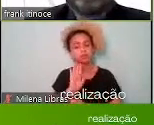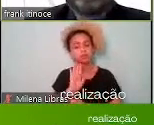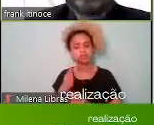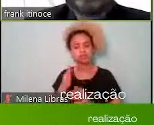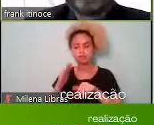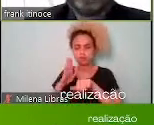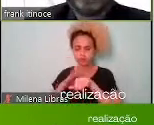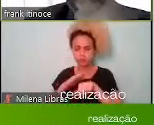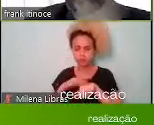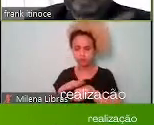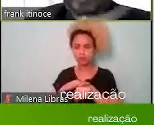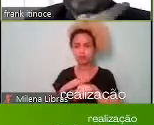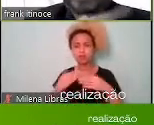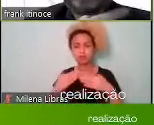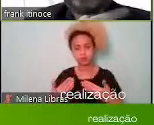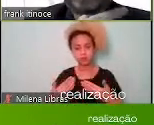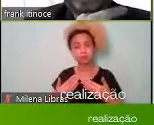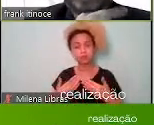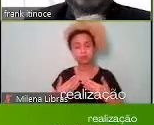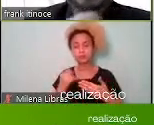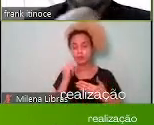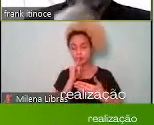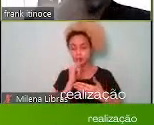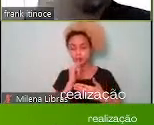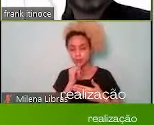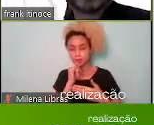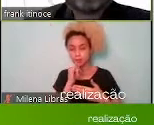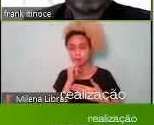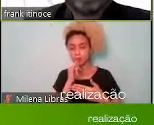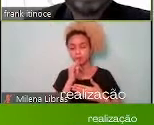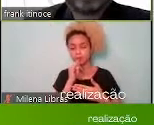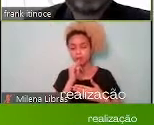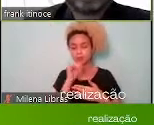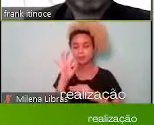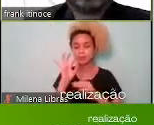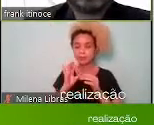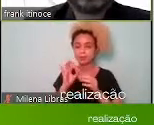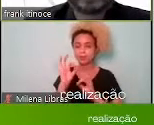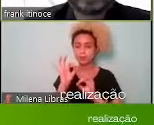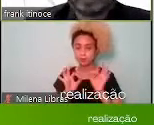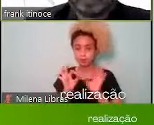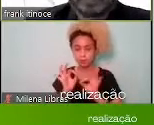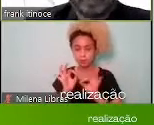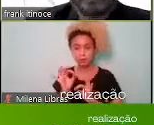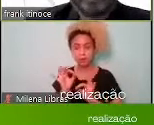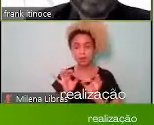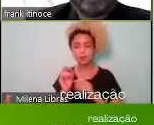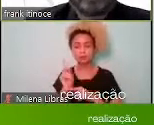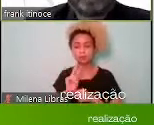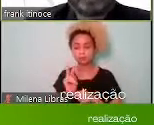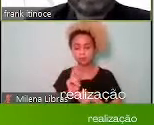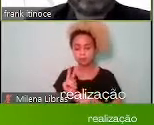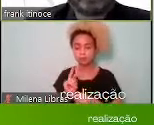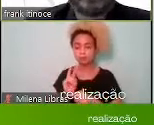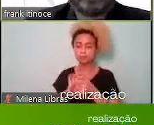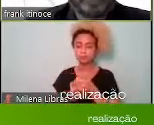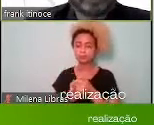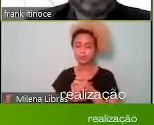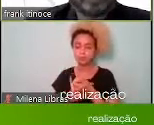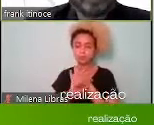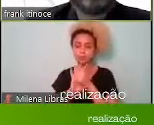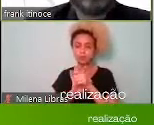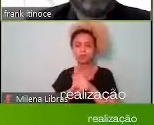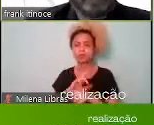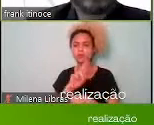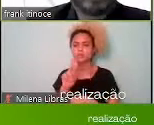projetada. Então, aquele nosso exemplo lá, né? De projetei a proteção para um prédio residencial e comecei a usar como um